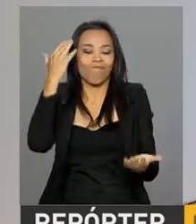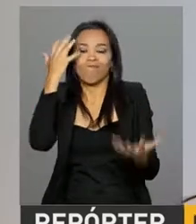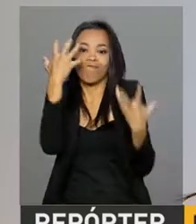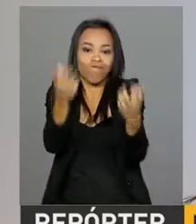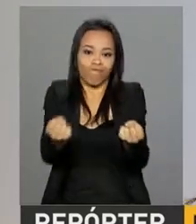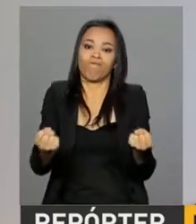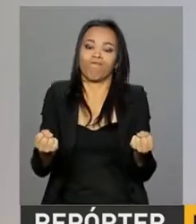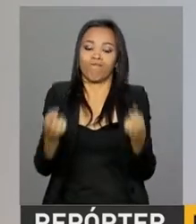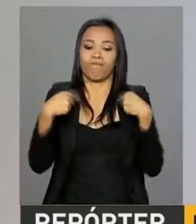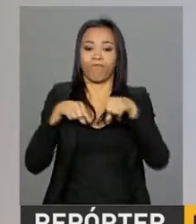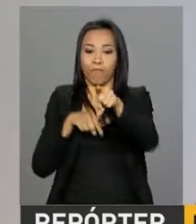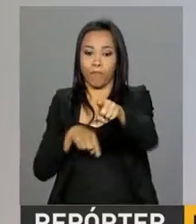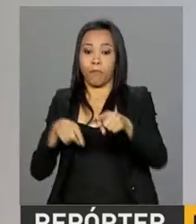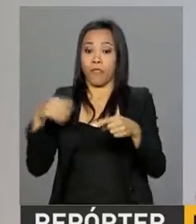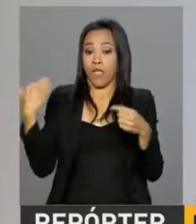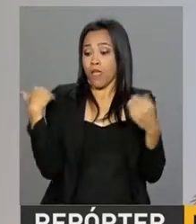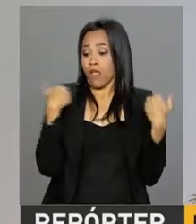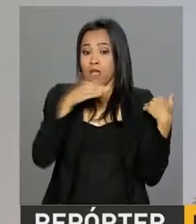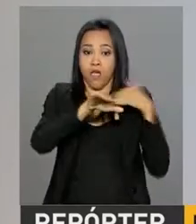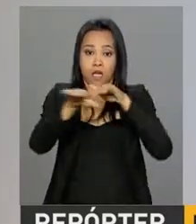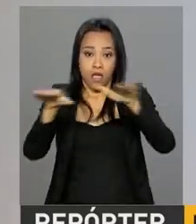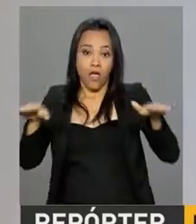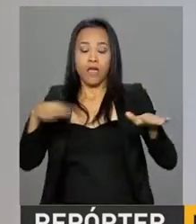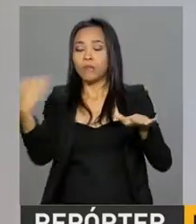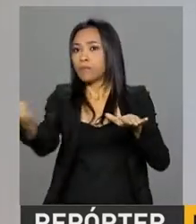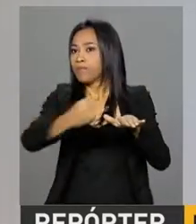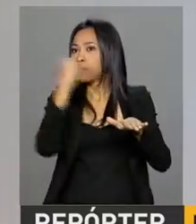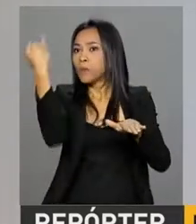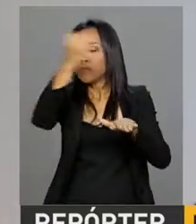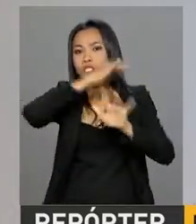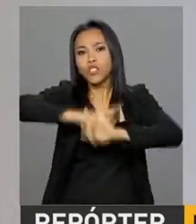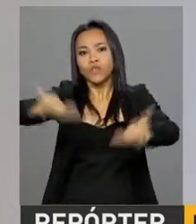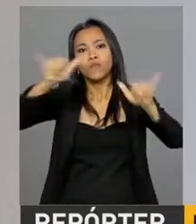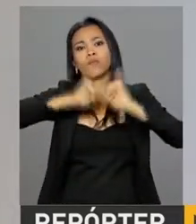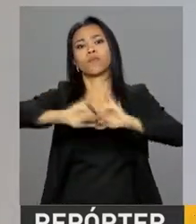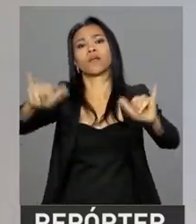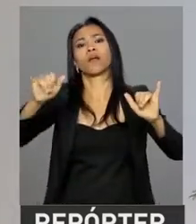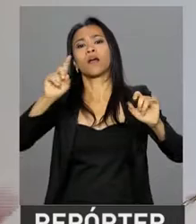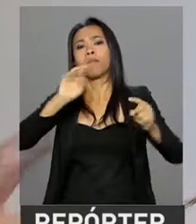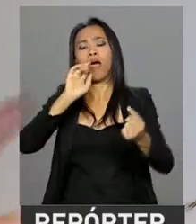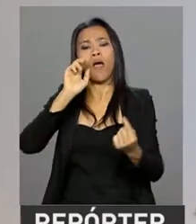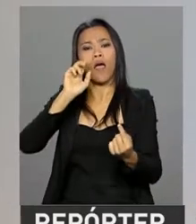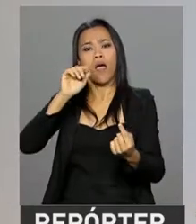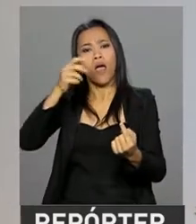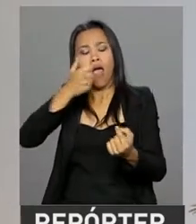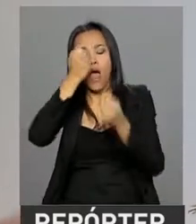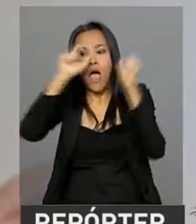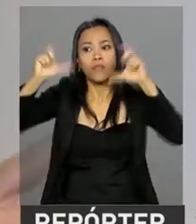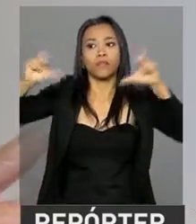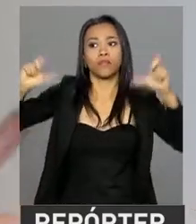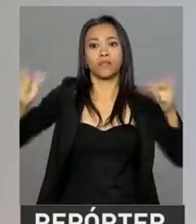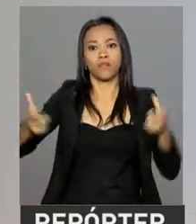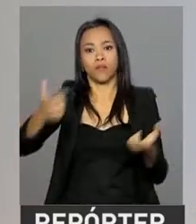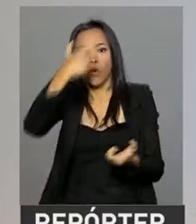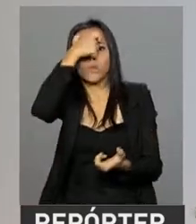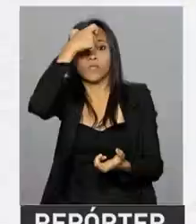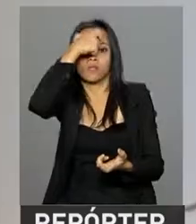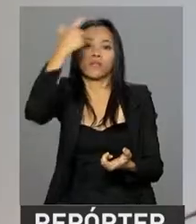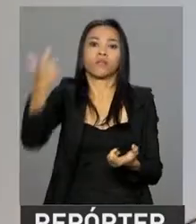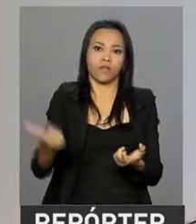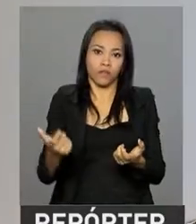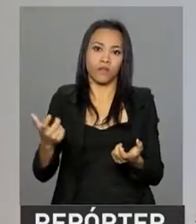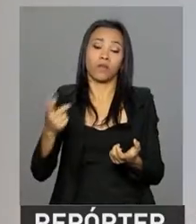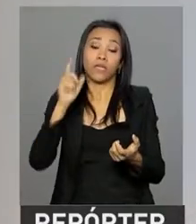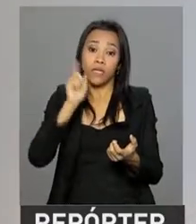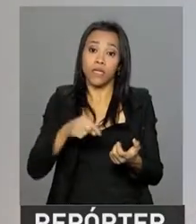exercem um papel fundamental, essencial, como mecanismo de prevenção, de alerta, de conscientização. E